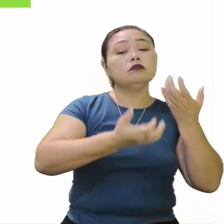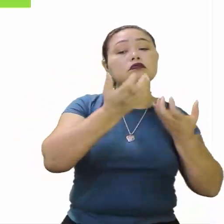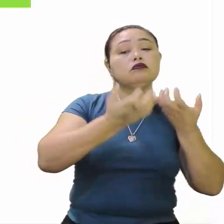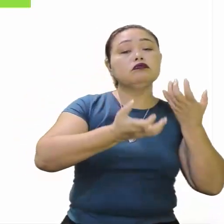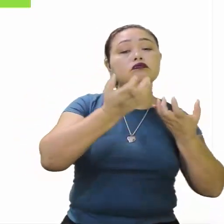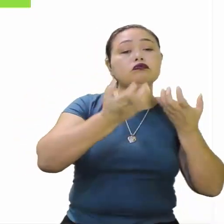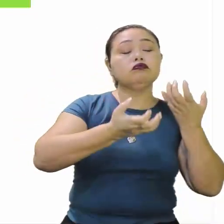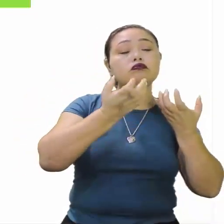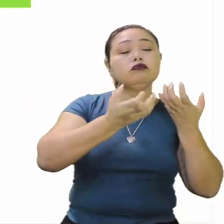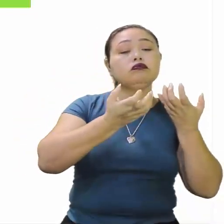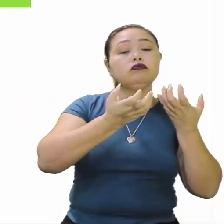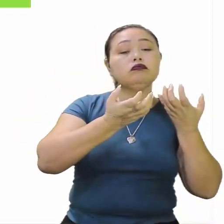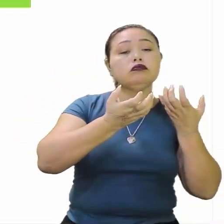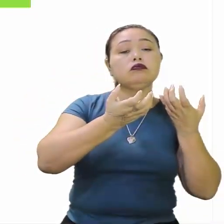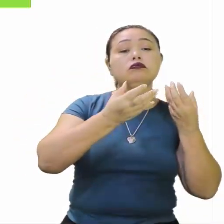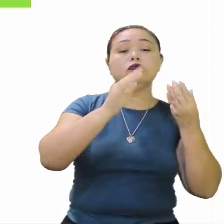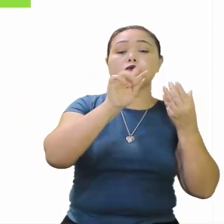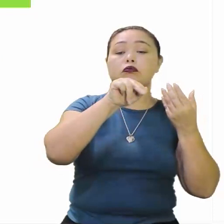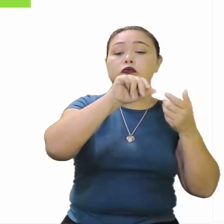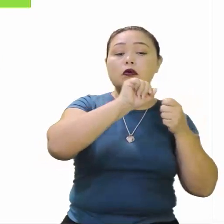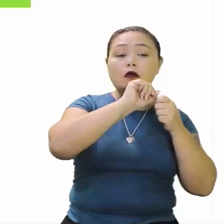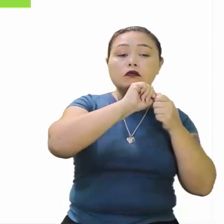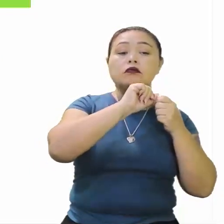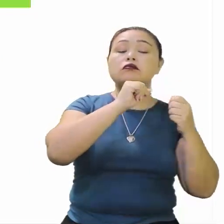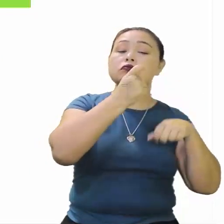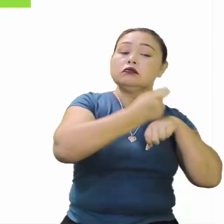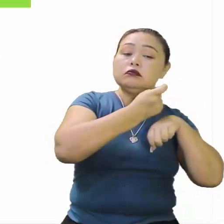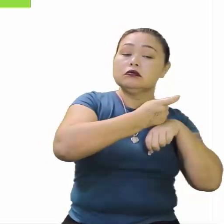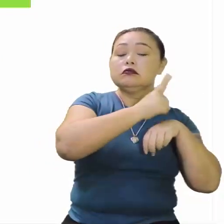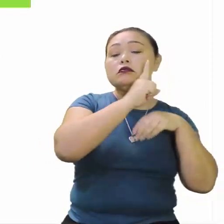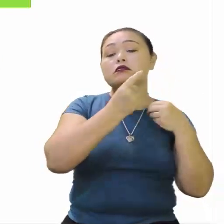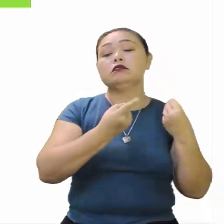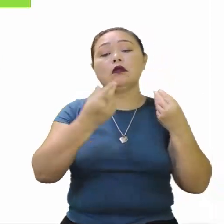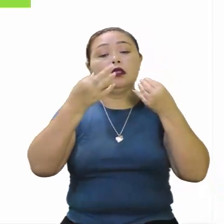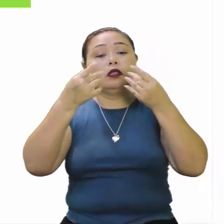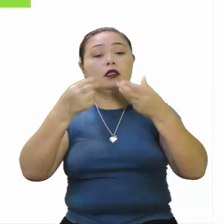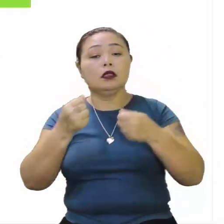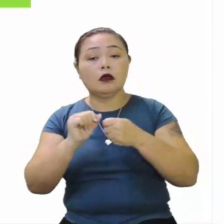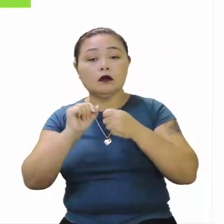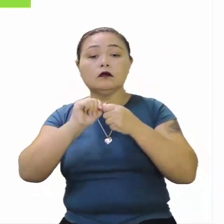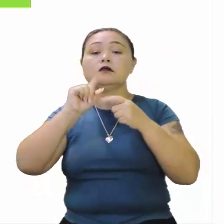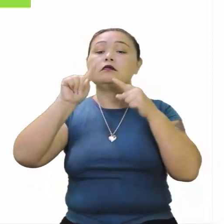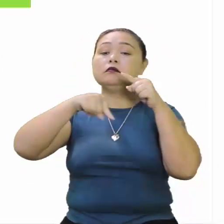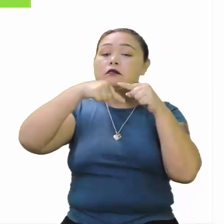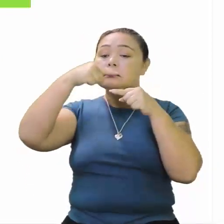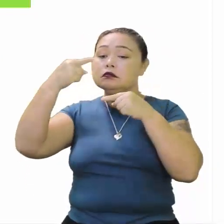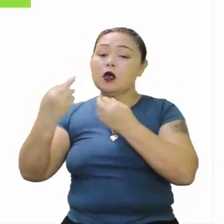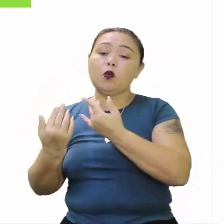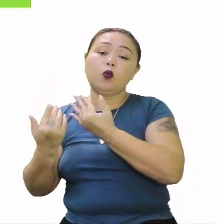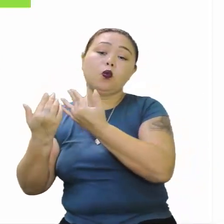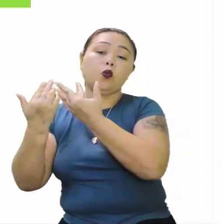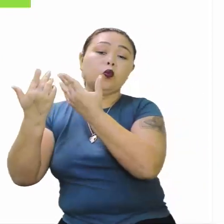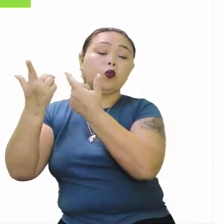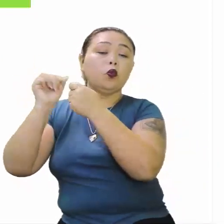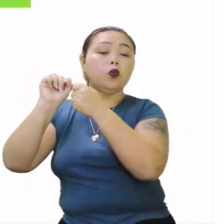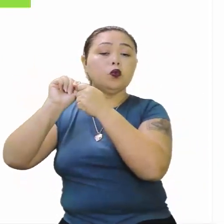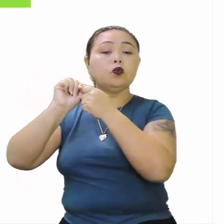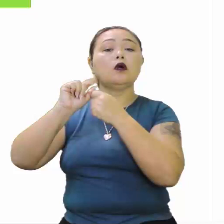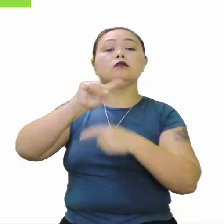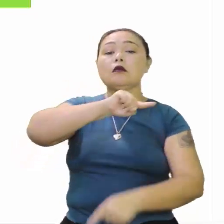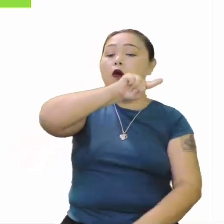temos fusão do sólido para o líquido, vaporização do líquido para o gasoso. E temos a